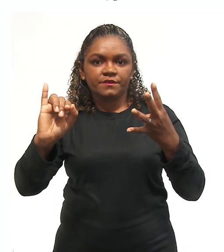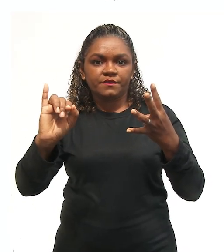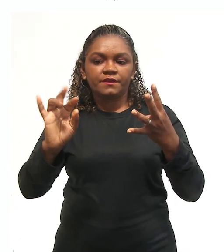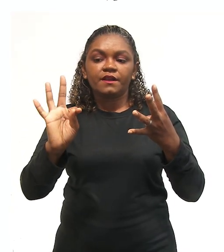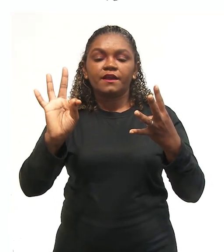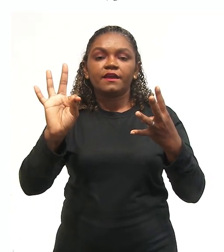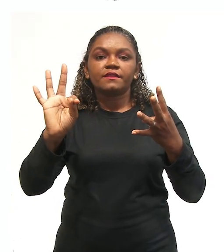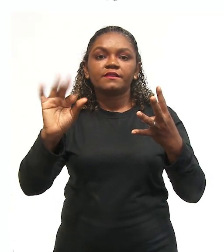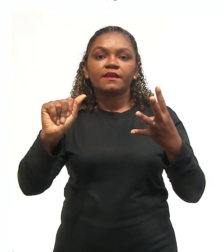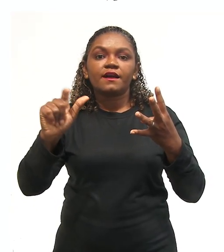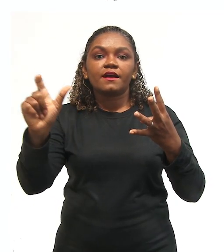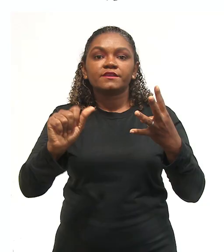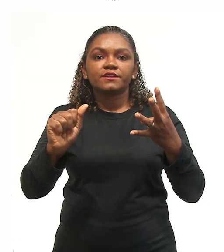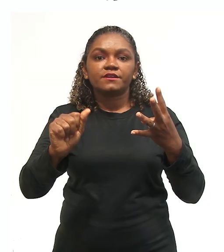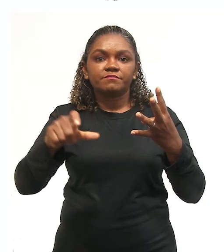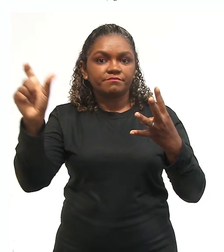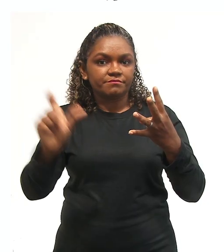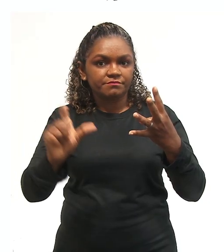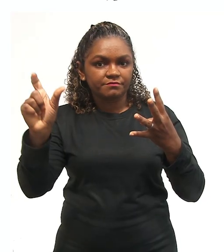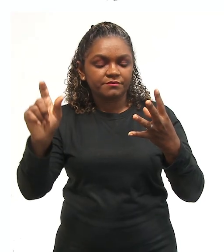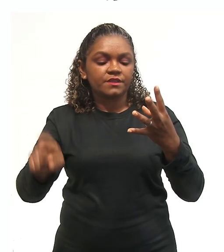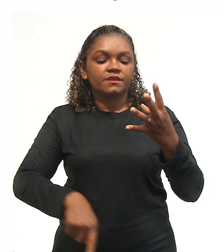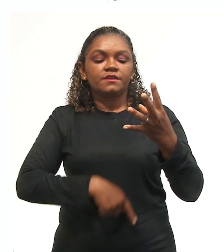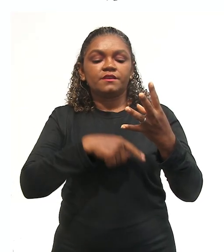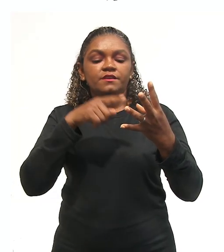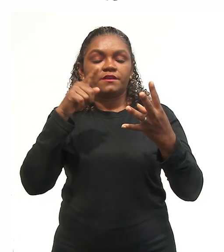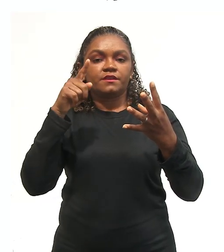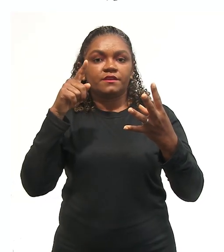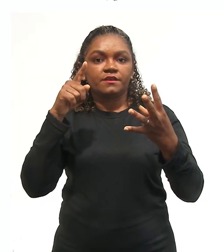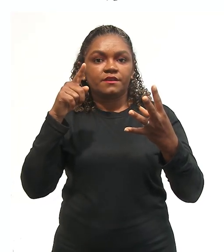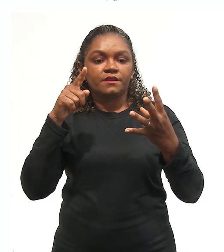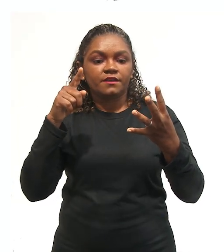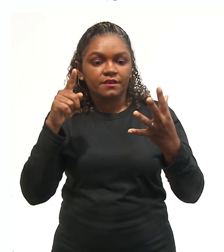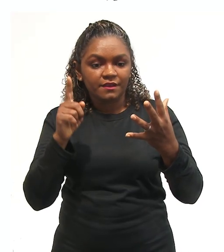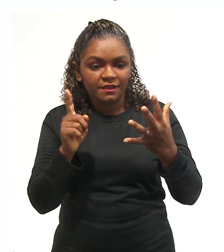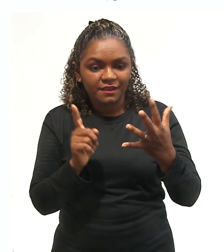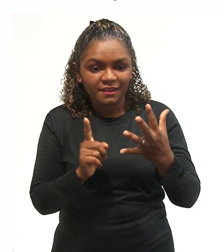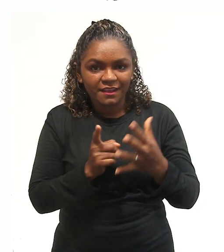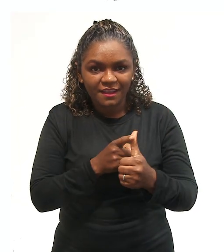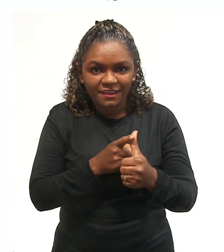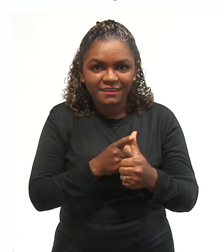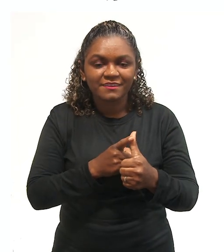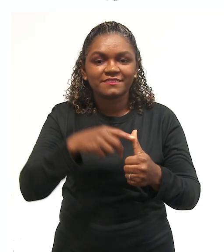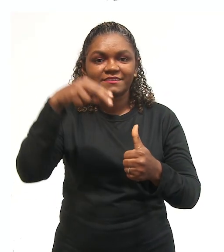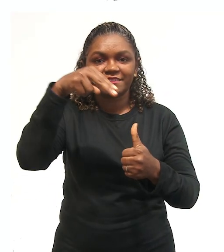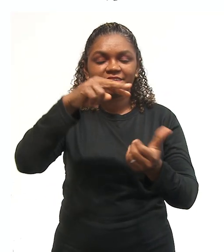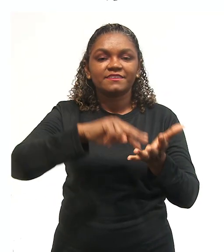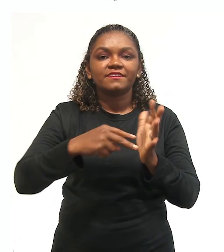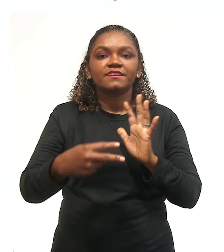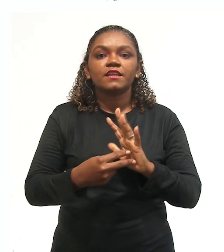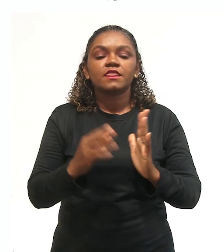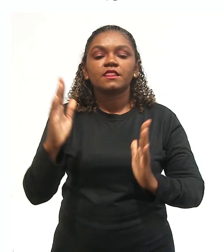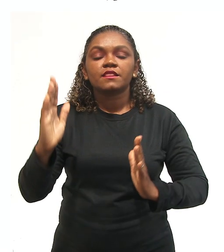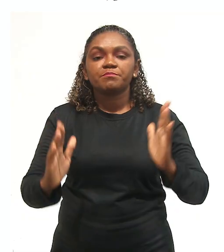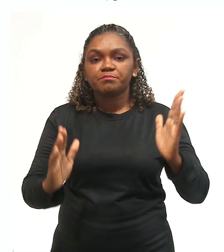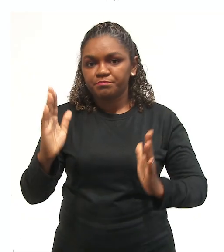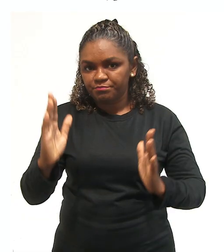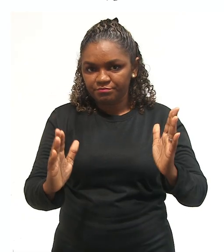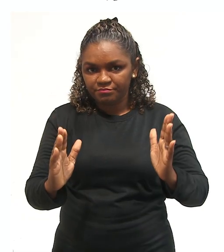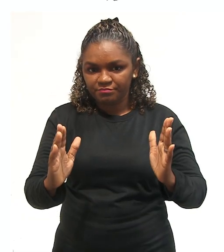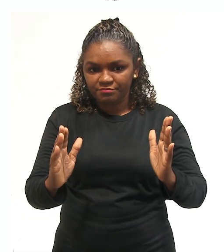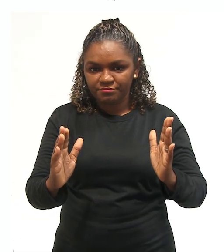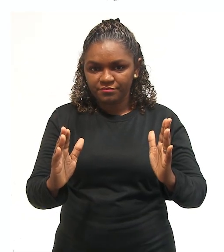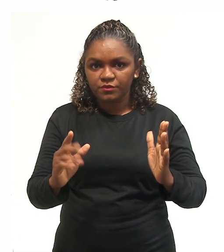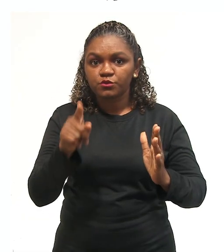I é a taxa e o N é o tempo. Então,